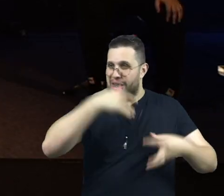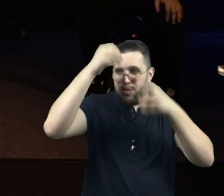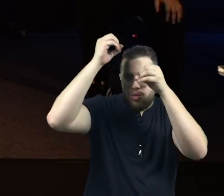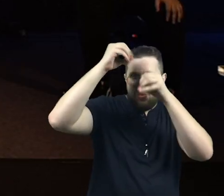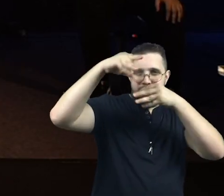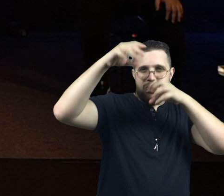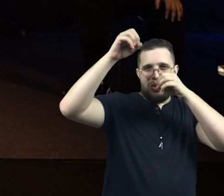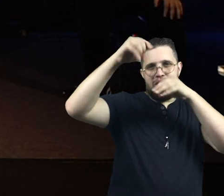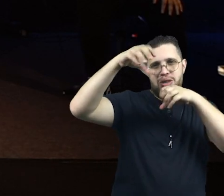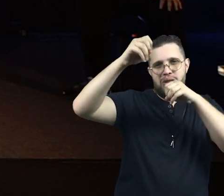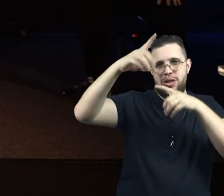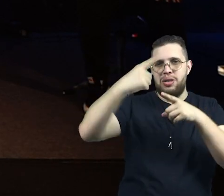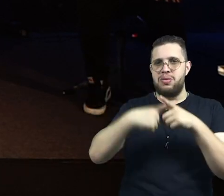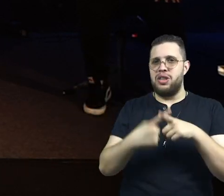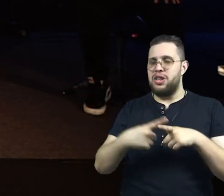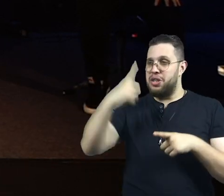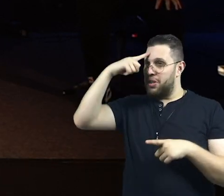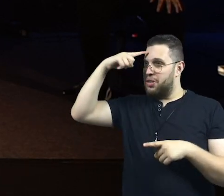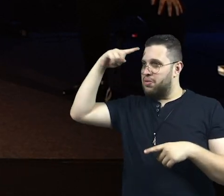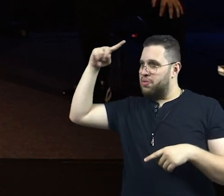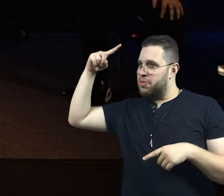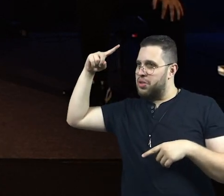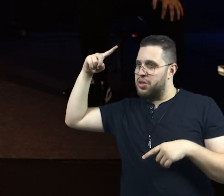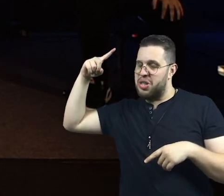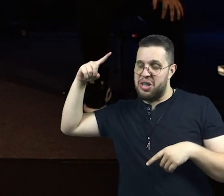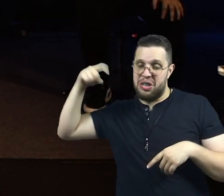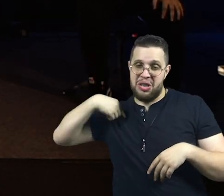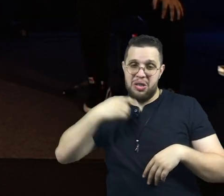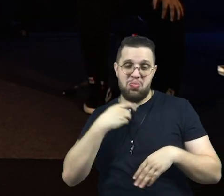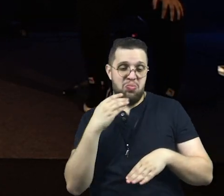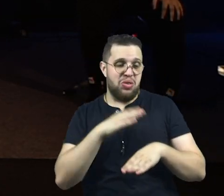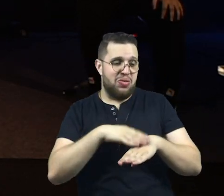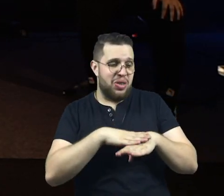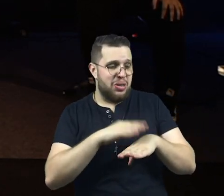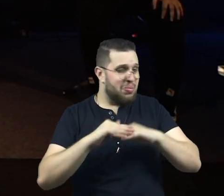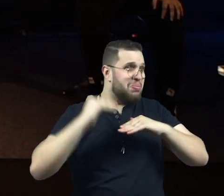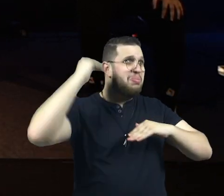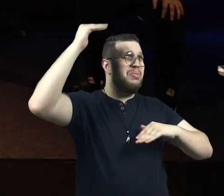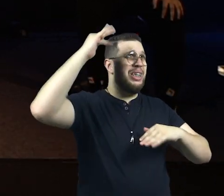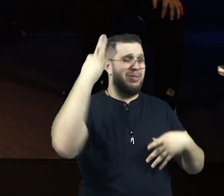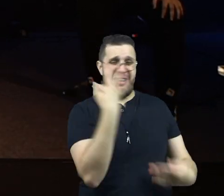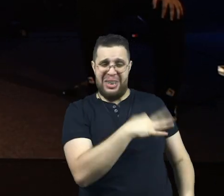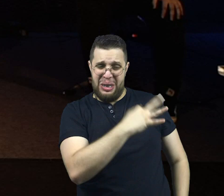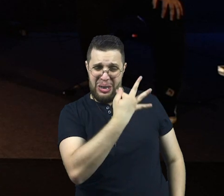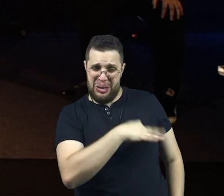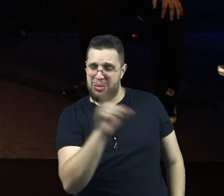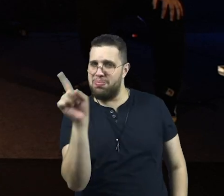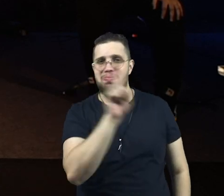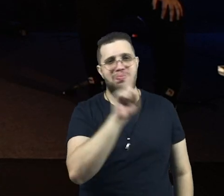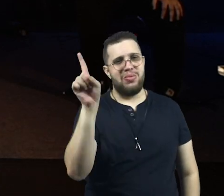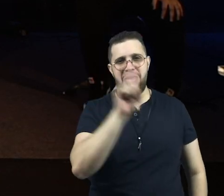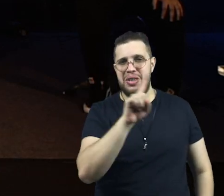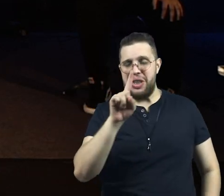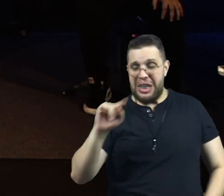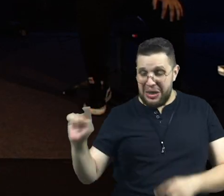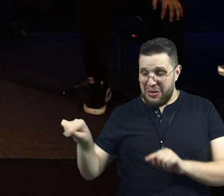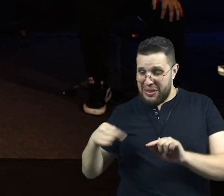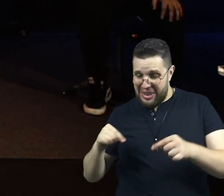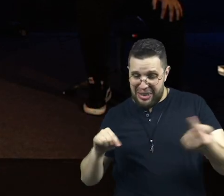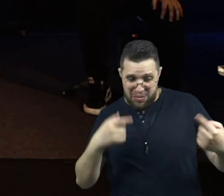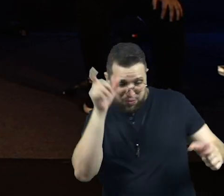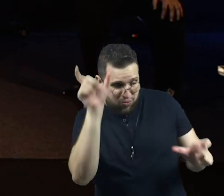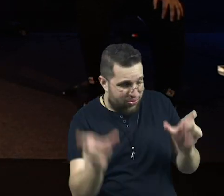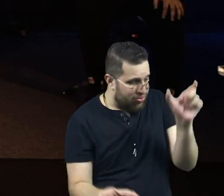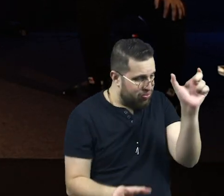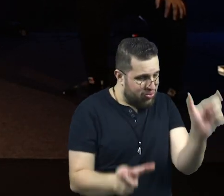ensinando para que vocês não se firam mais. Para vocês não se machucarem mais uns aos outros. Começando